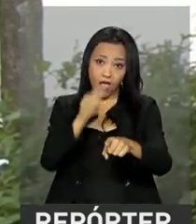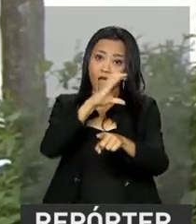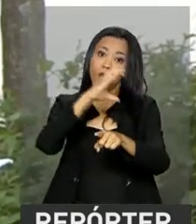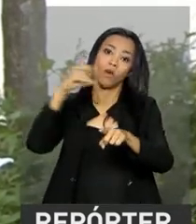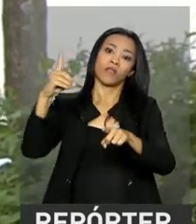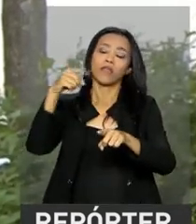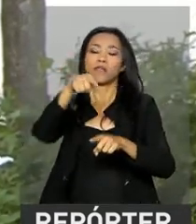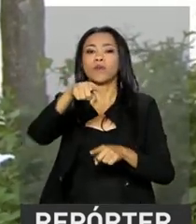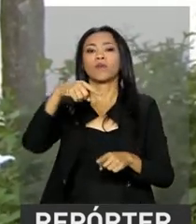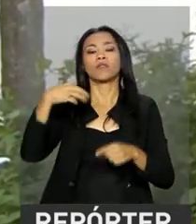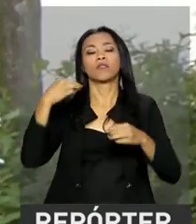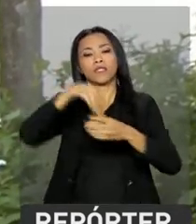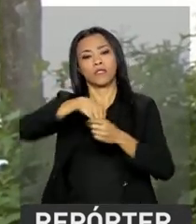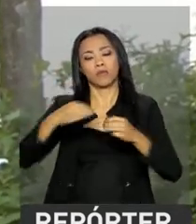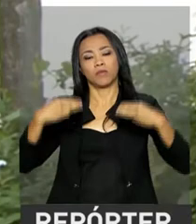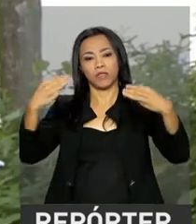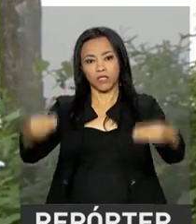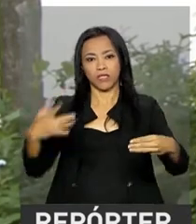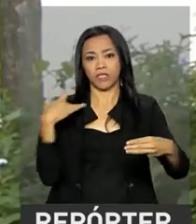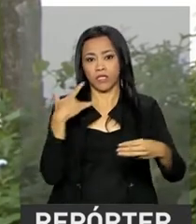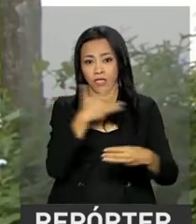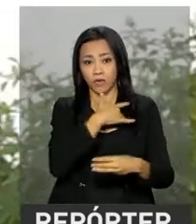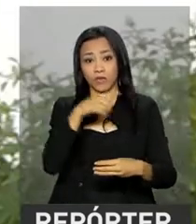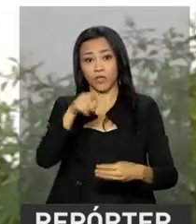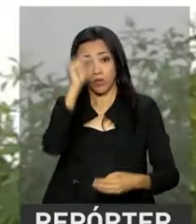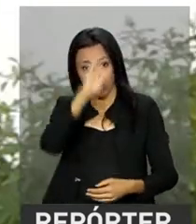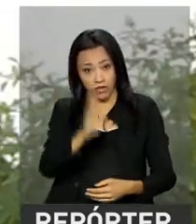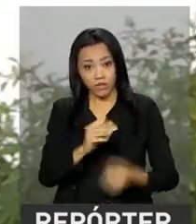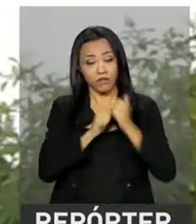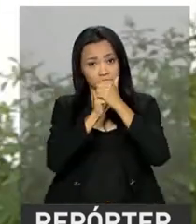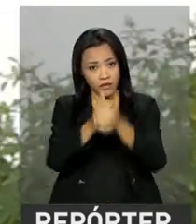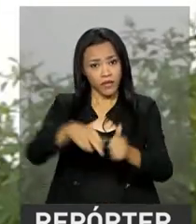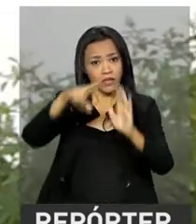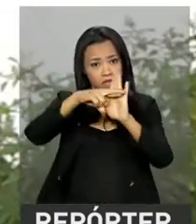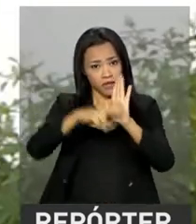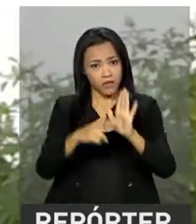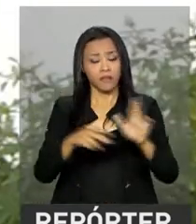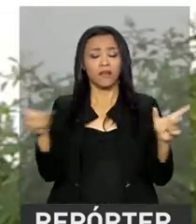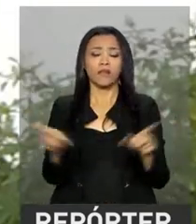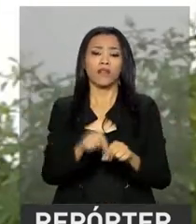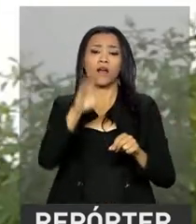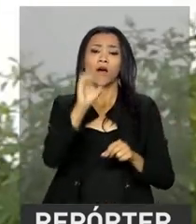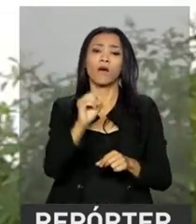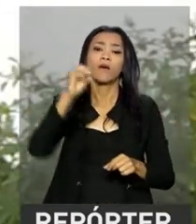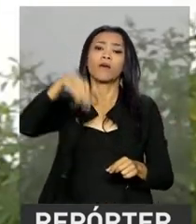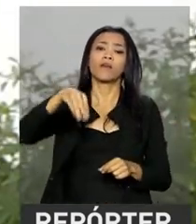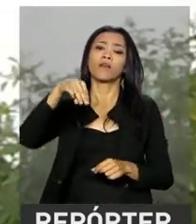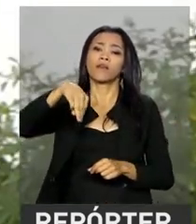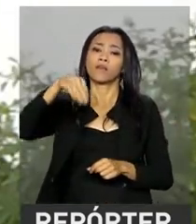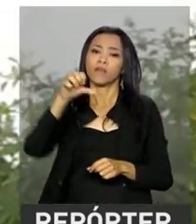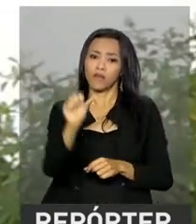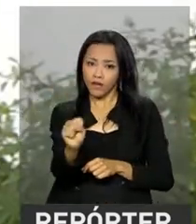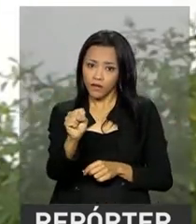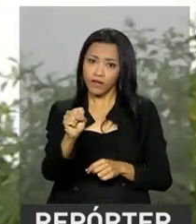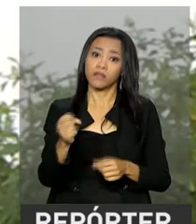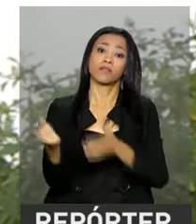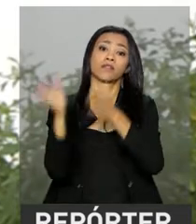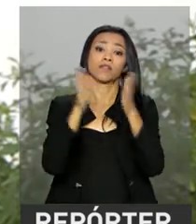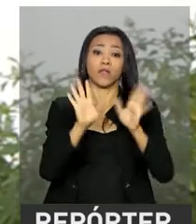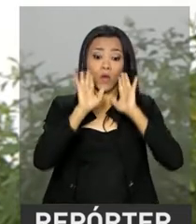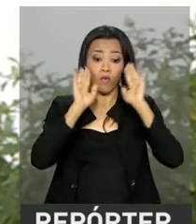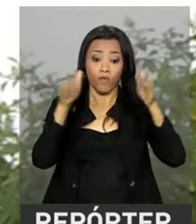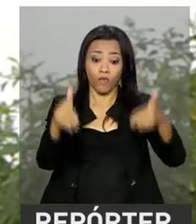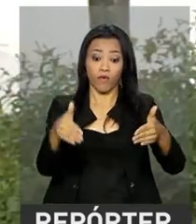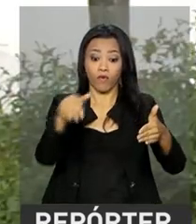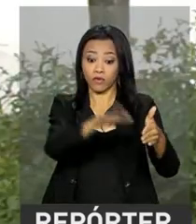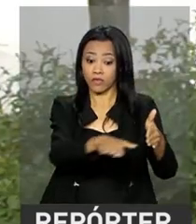afirma que o brasil segue as metas a oms para enfrentamento da doença com foco na redução de incapacidades físicas nas